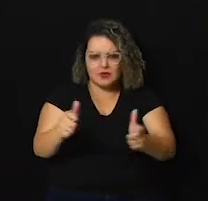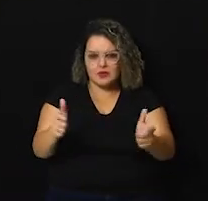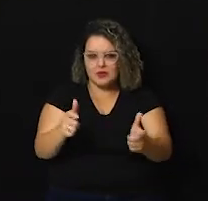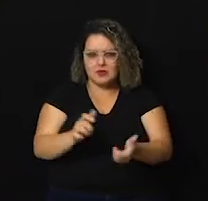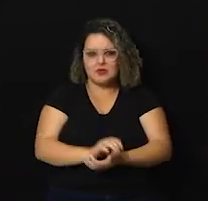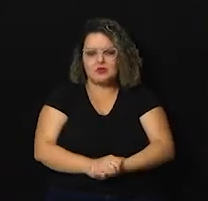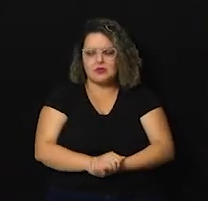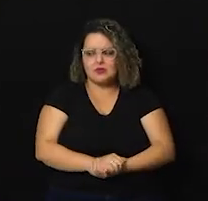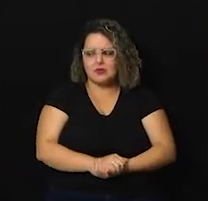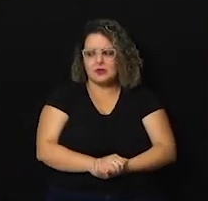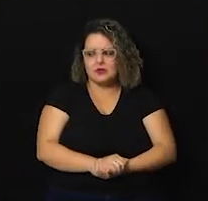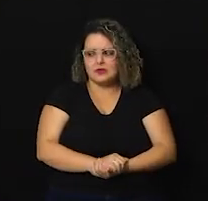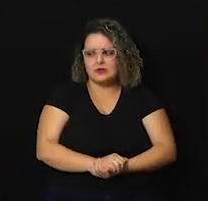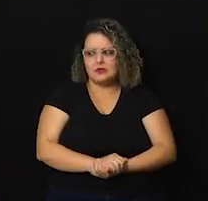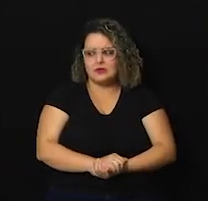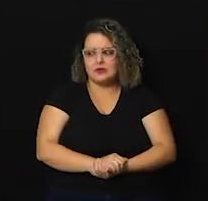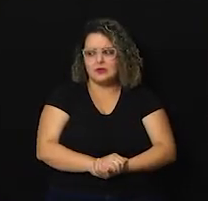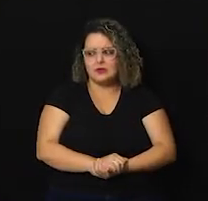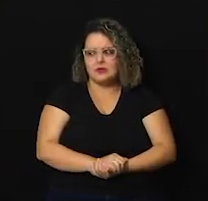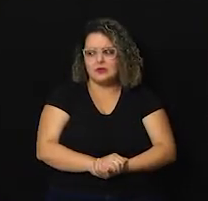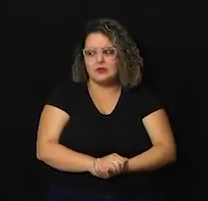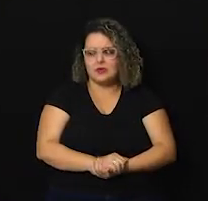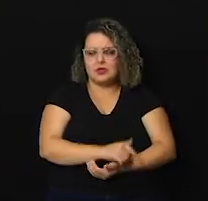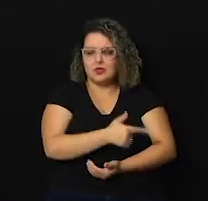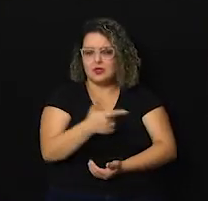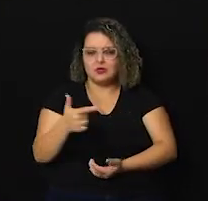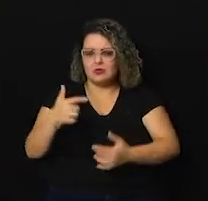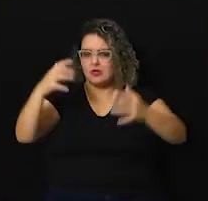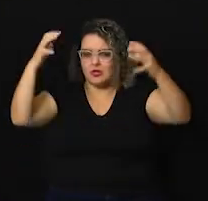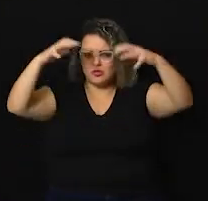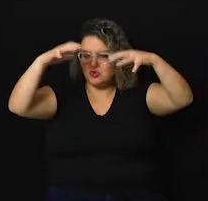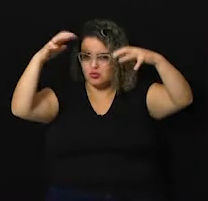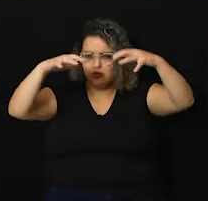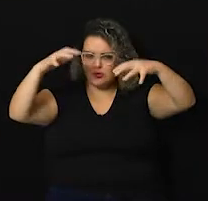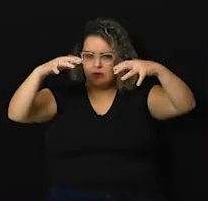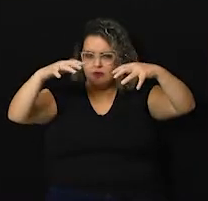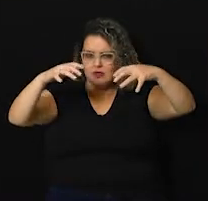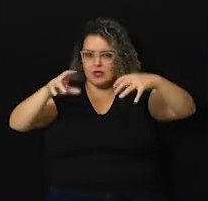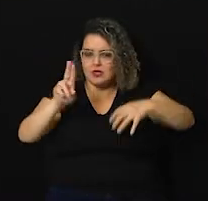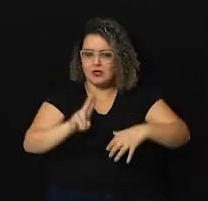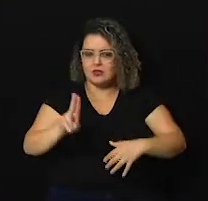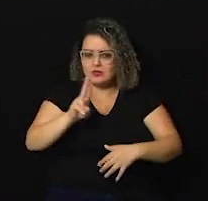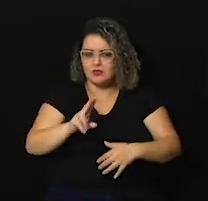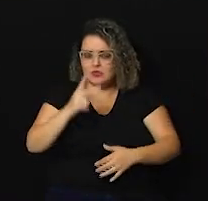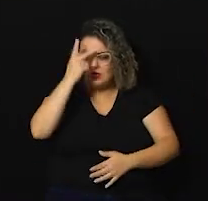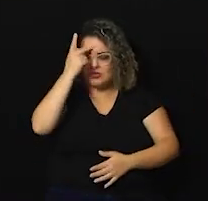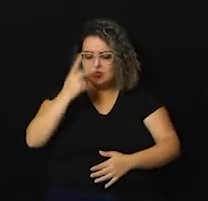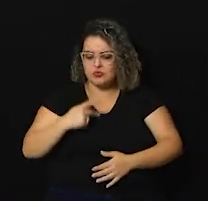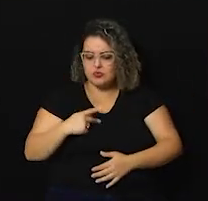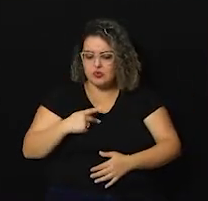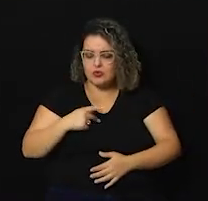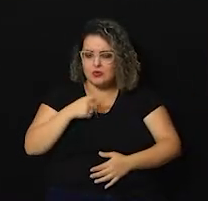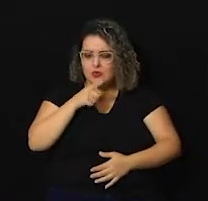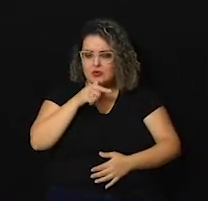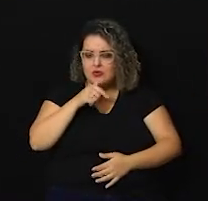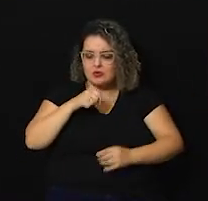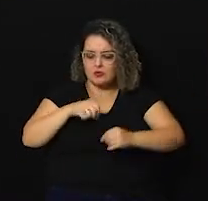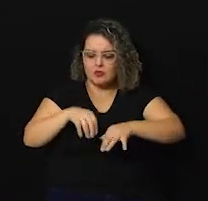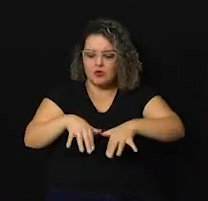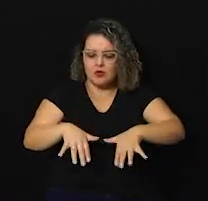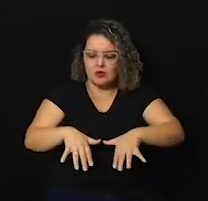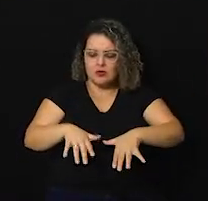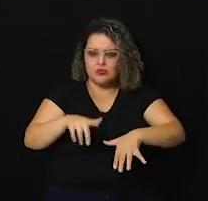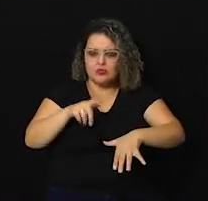período mesmo sem chuva, com as próprias águas da irrigação, eles descem pelas encostas e